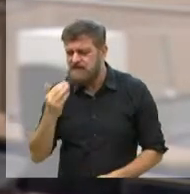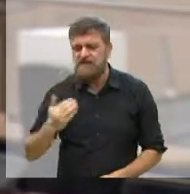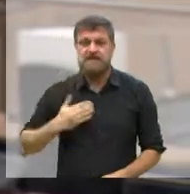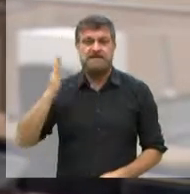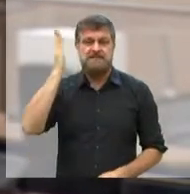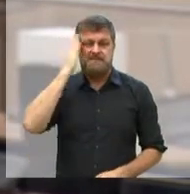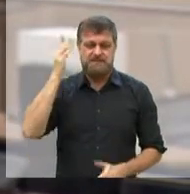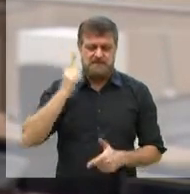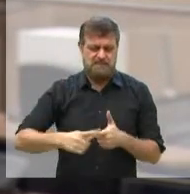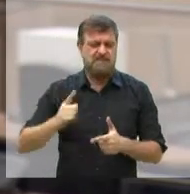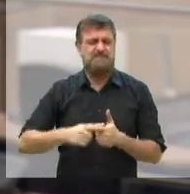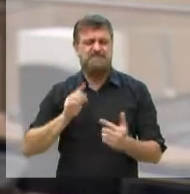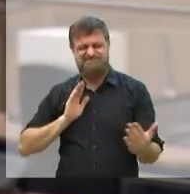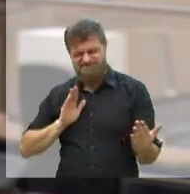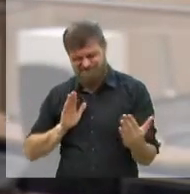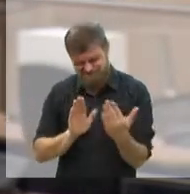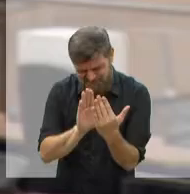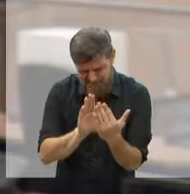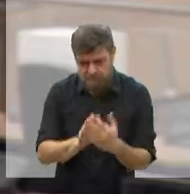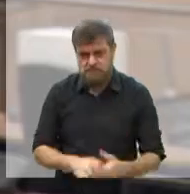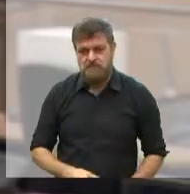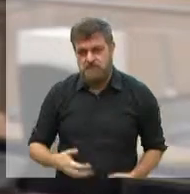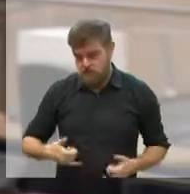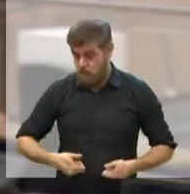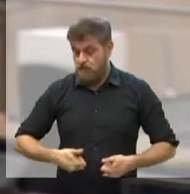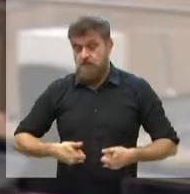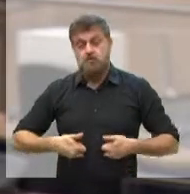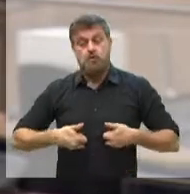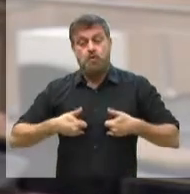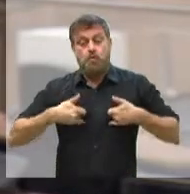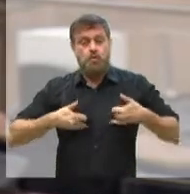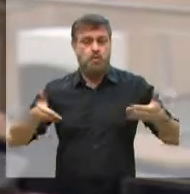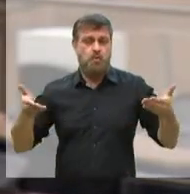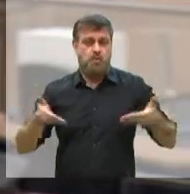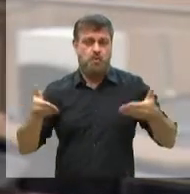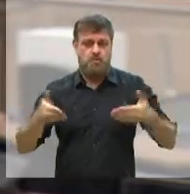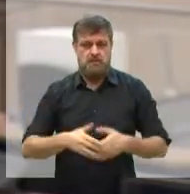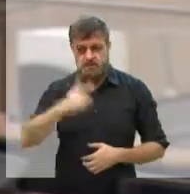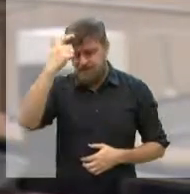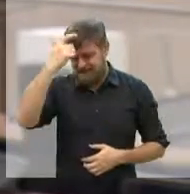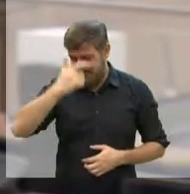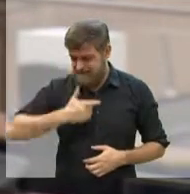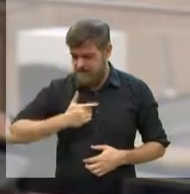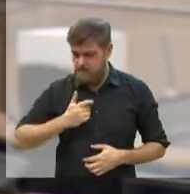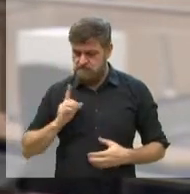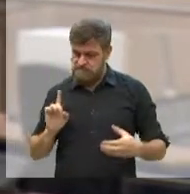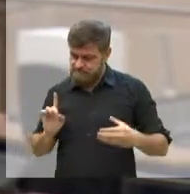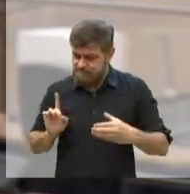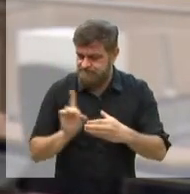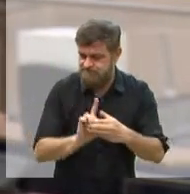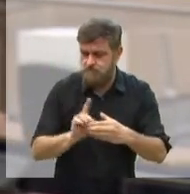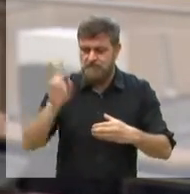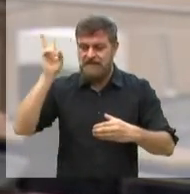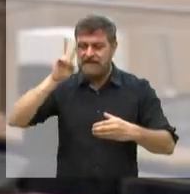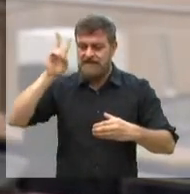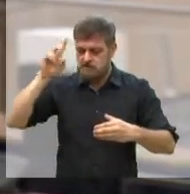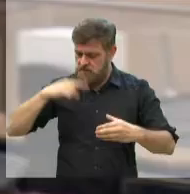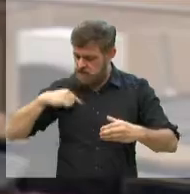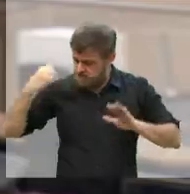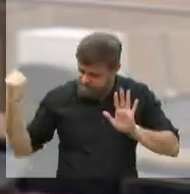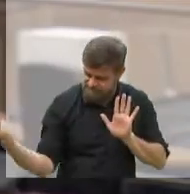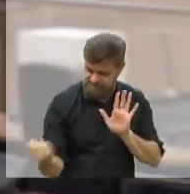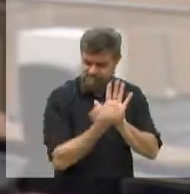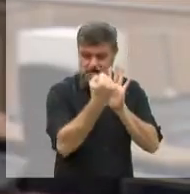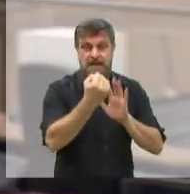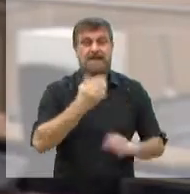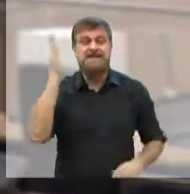problema que eu estava enfrentando. Então, para mim, é um orgulho muito grande poder ter feito parte dessa história e